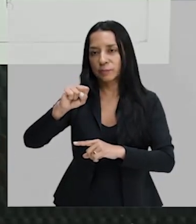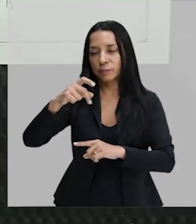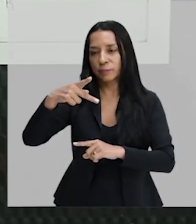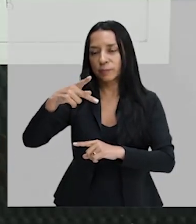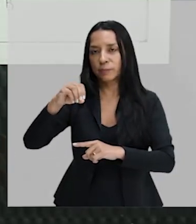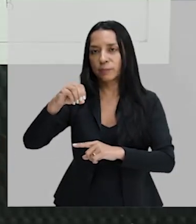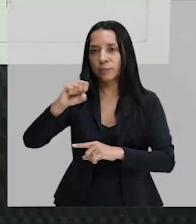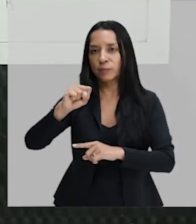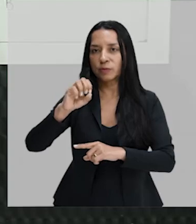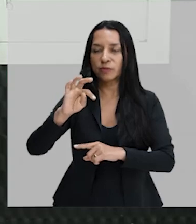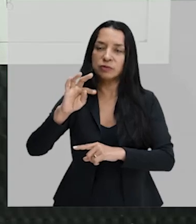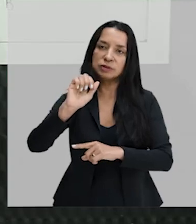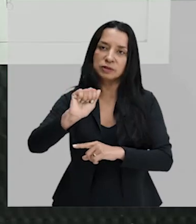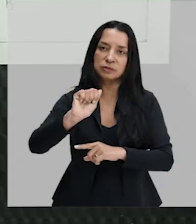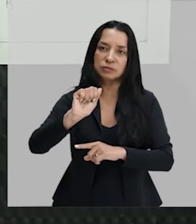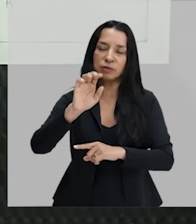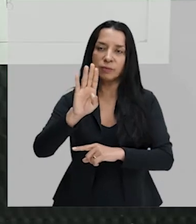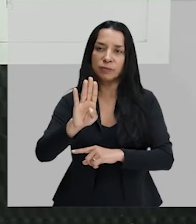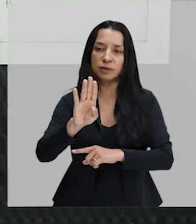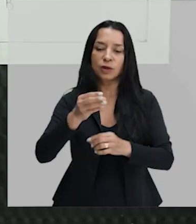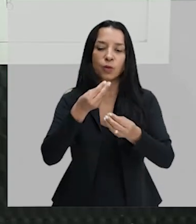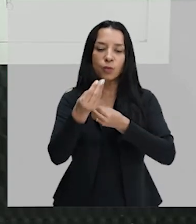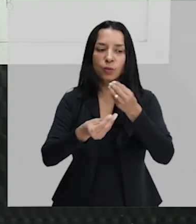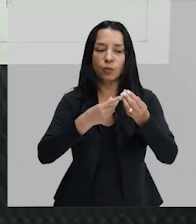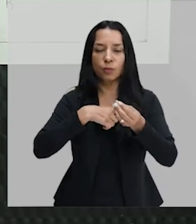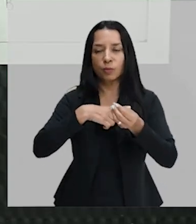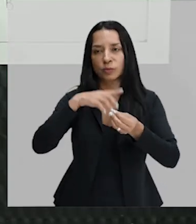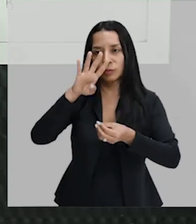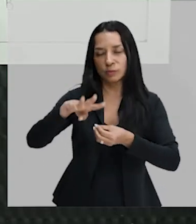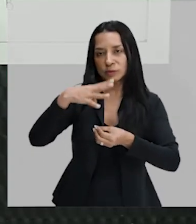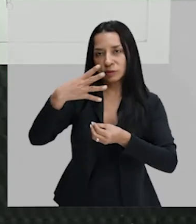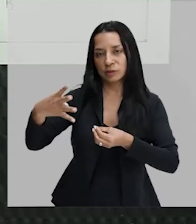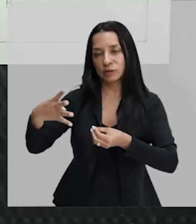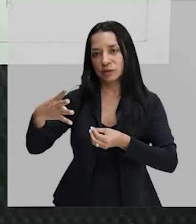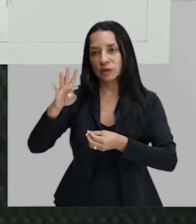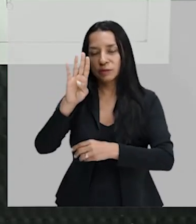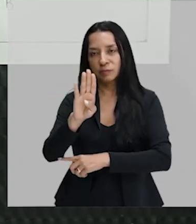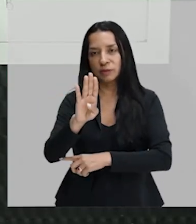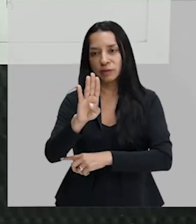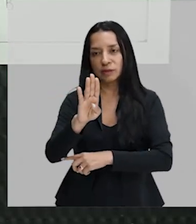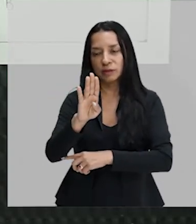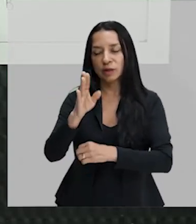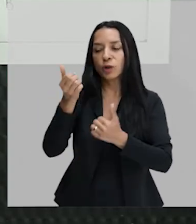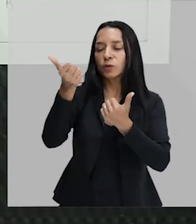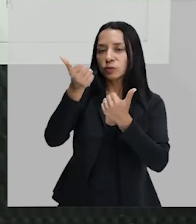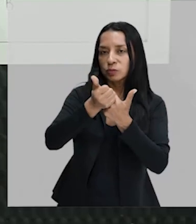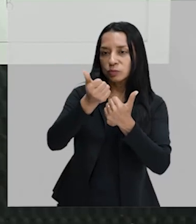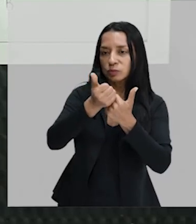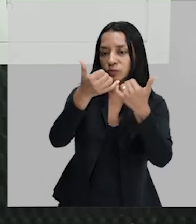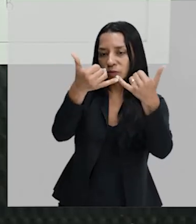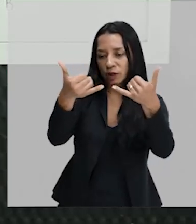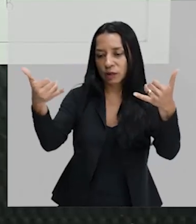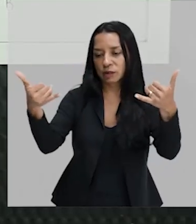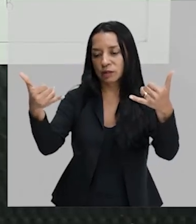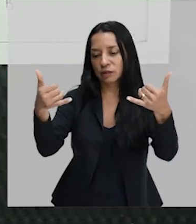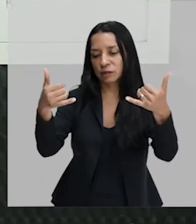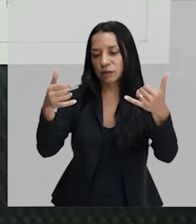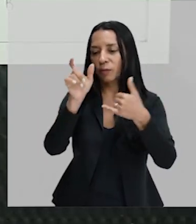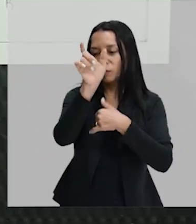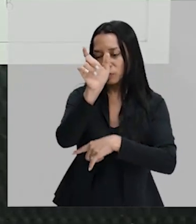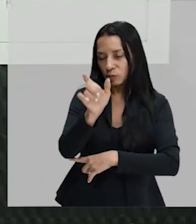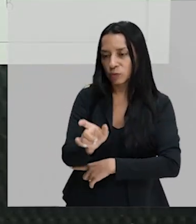vai fazer? Você pode até ignorar esse sinal de mais e ir direto aqui, ó. 8 menos 4. Dá